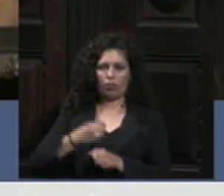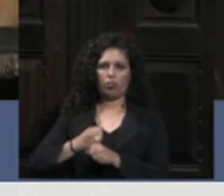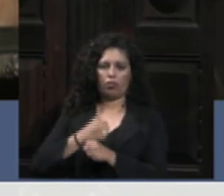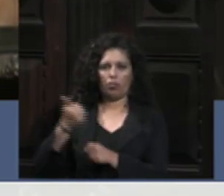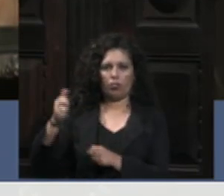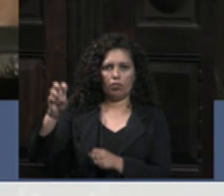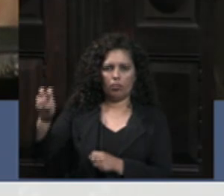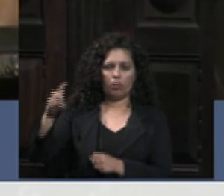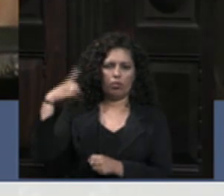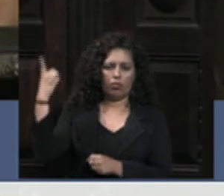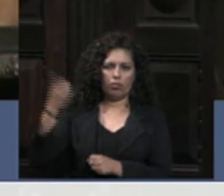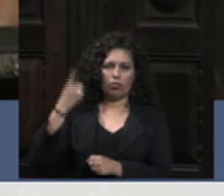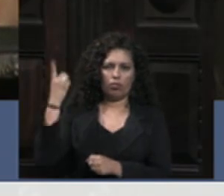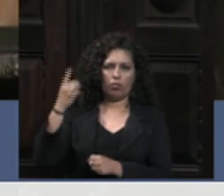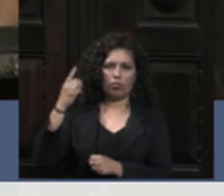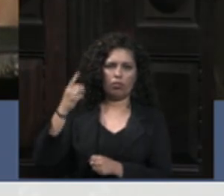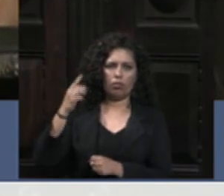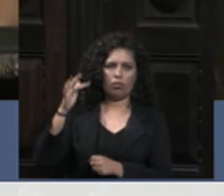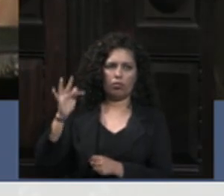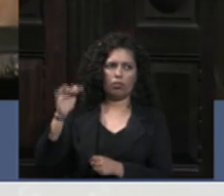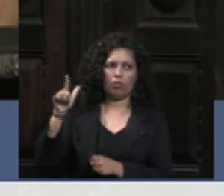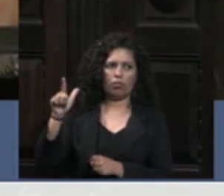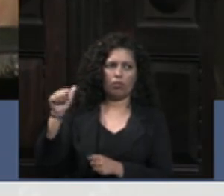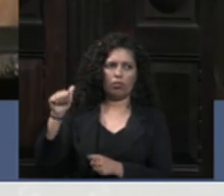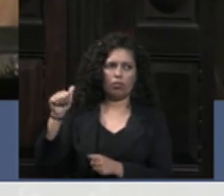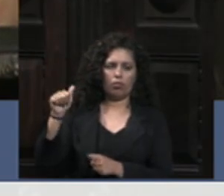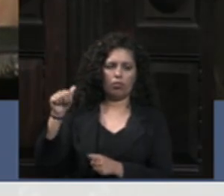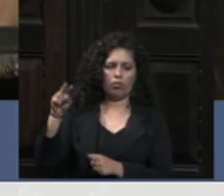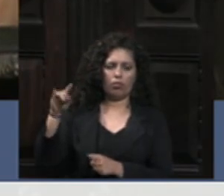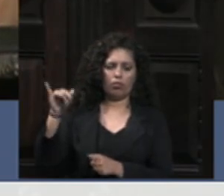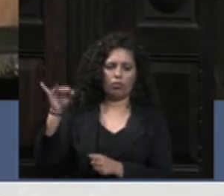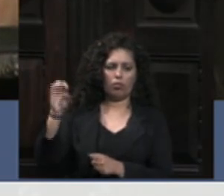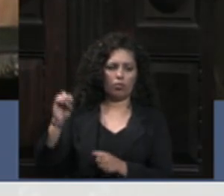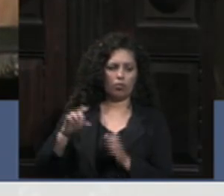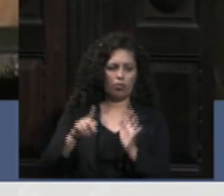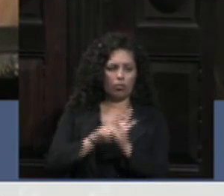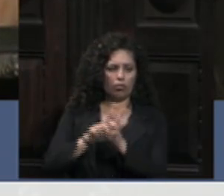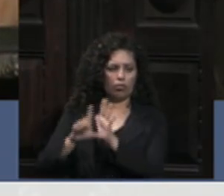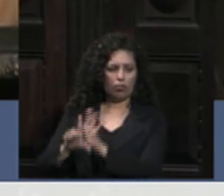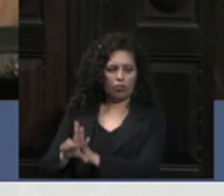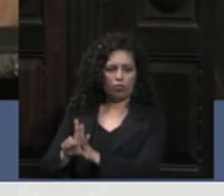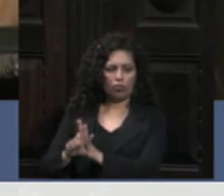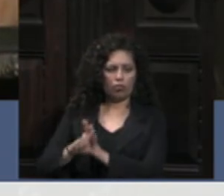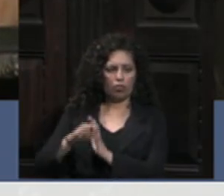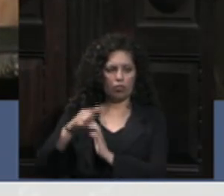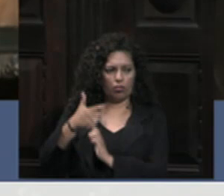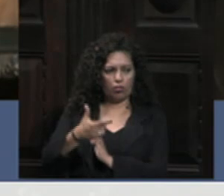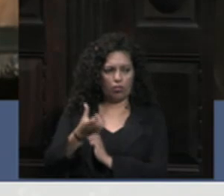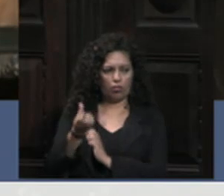de autoria do deputado Flávio Serafini. Projeto de lei número